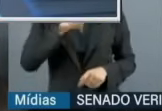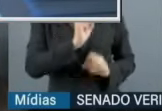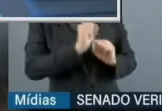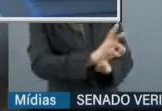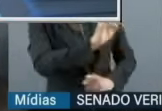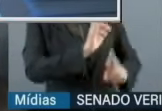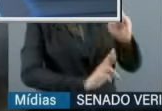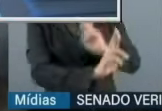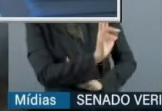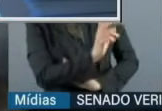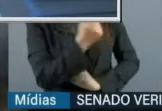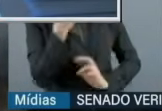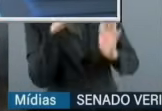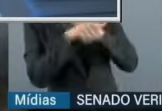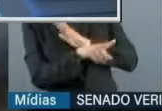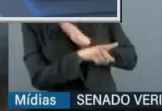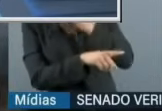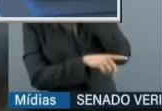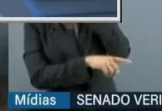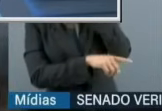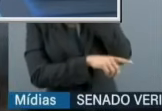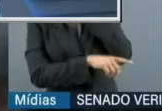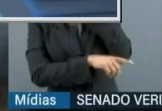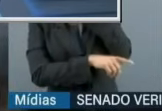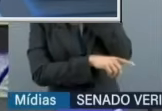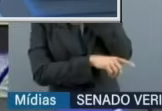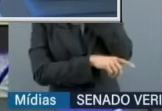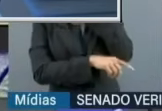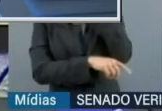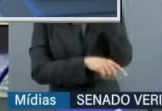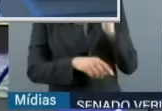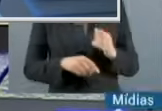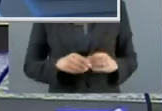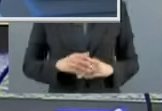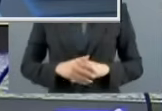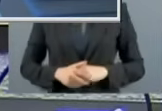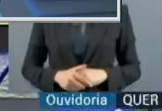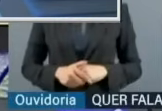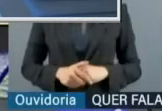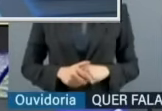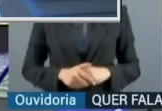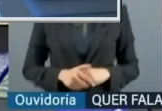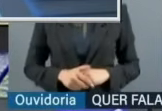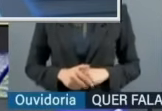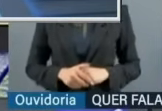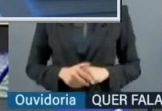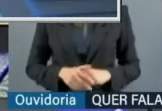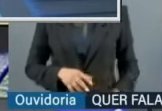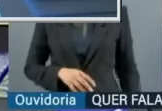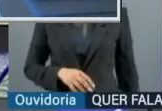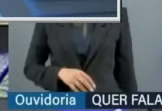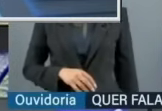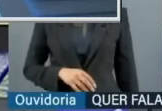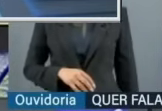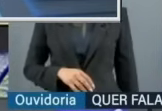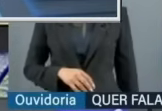vamos voltar a Brasília, sessão ao vivo da CPMI dos atos do dia 8 de janeiro. Quem formulou a questão agora foi o